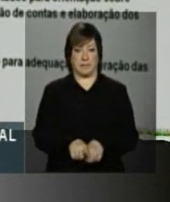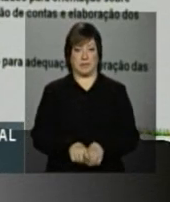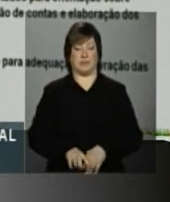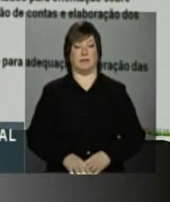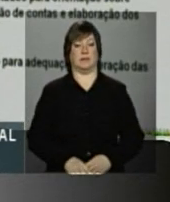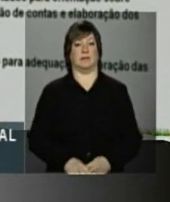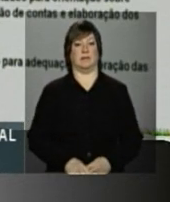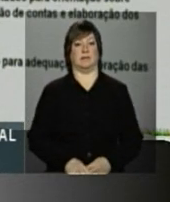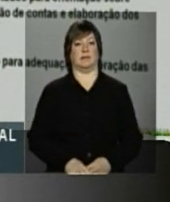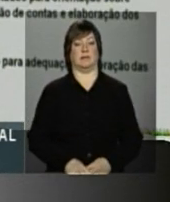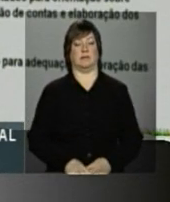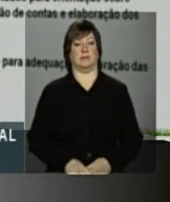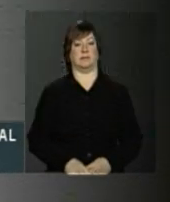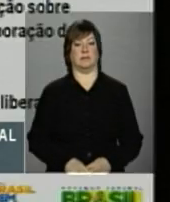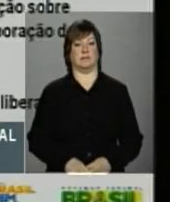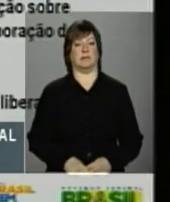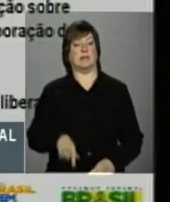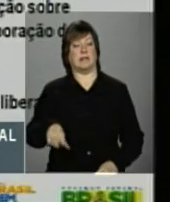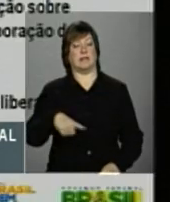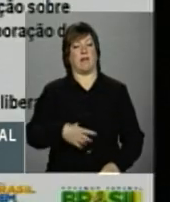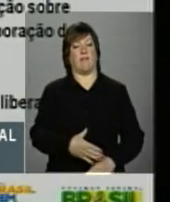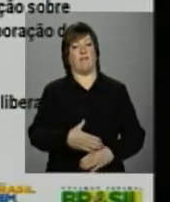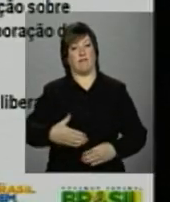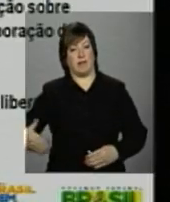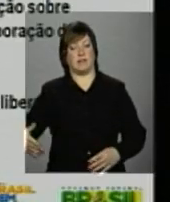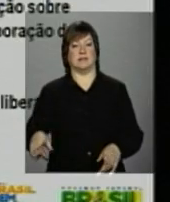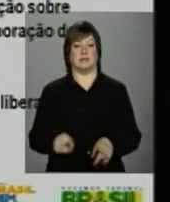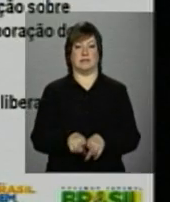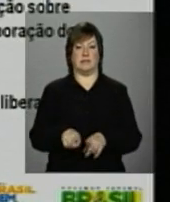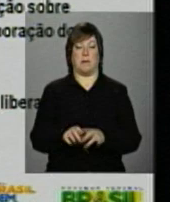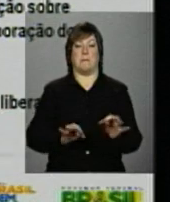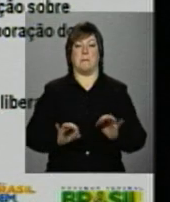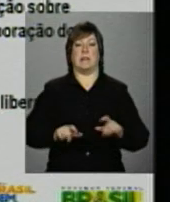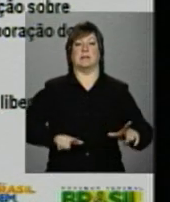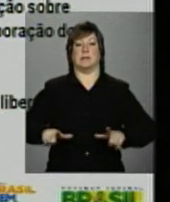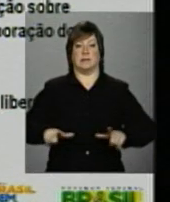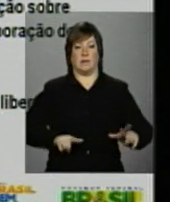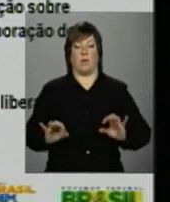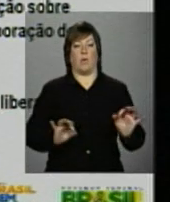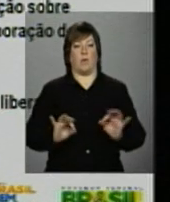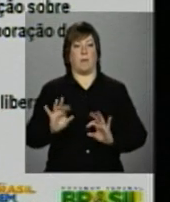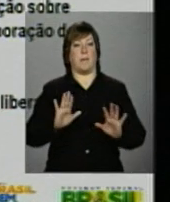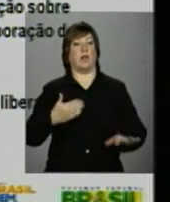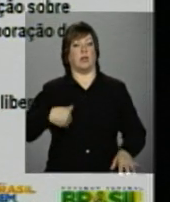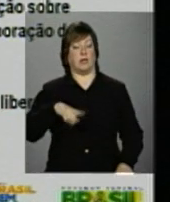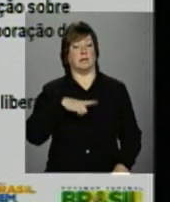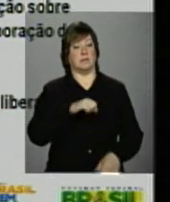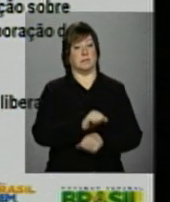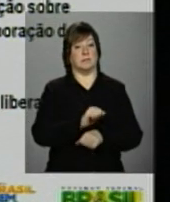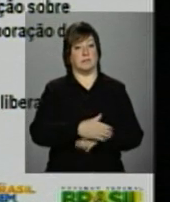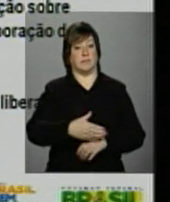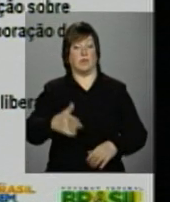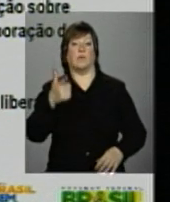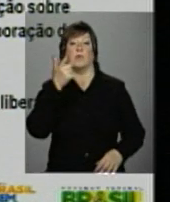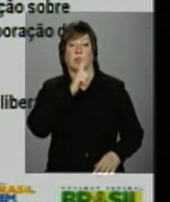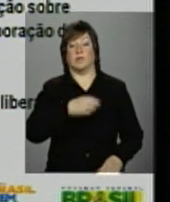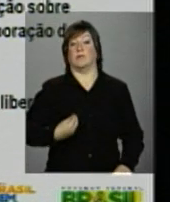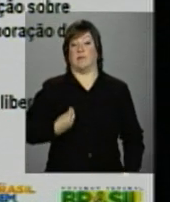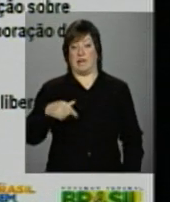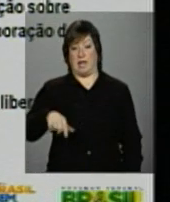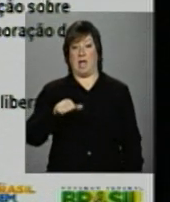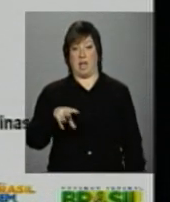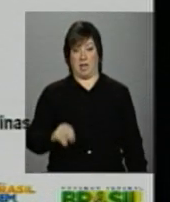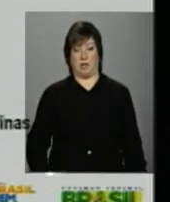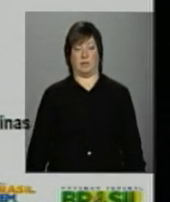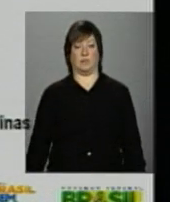e isso tá em fase ainda de de plano de trabalho e organização mas nós temos expectativa de que seja efetivo ainda esse